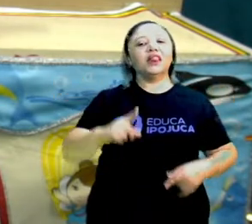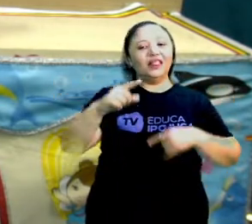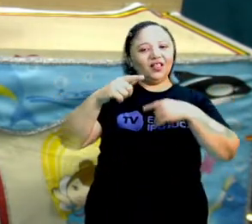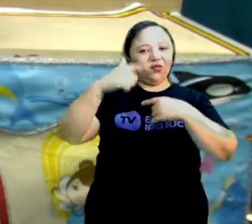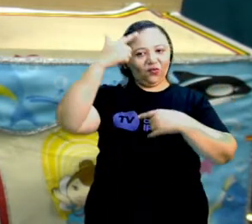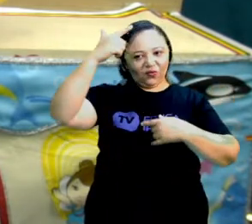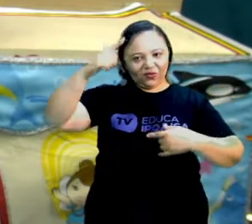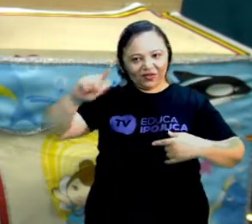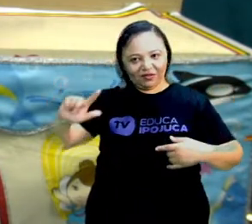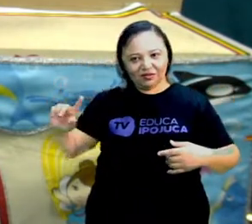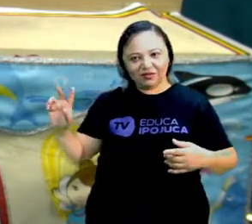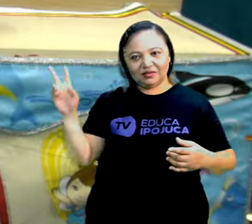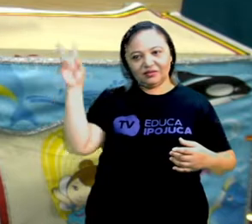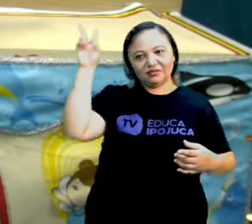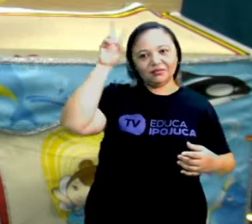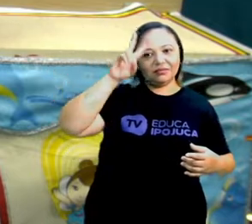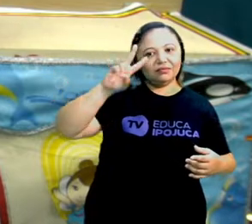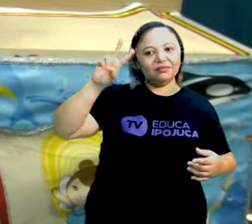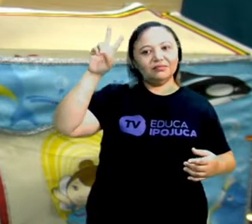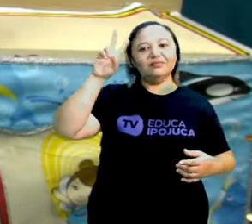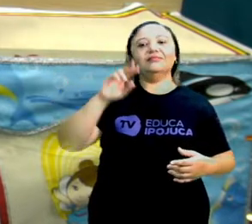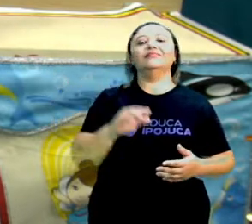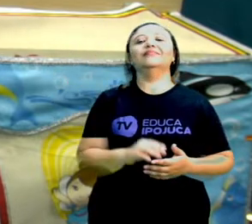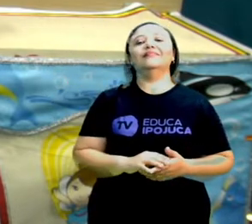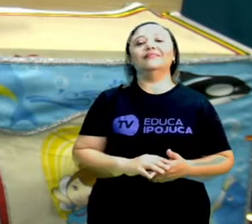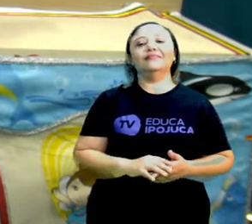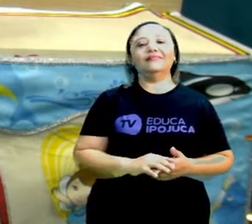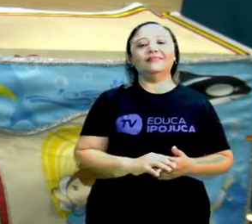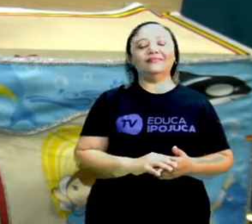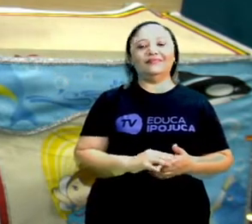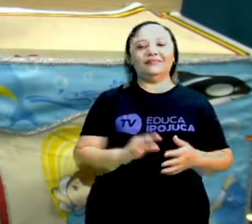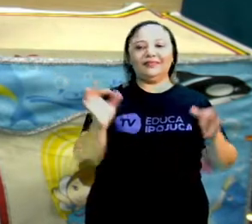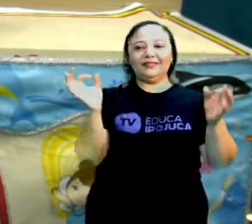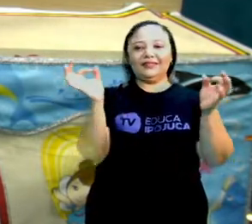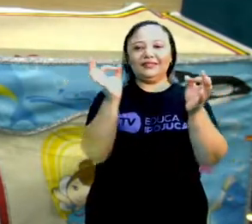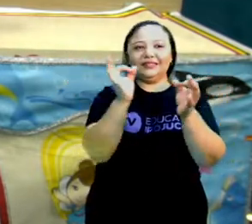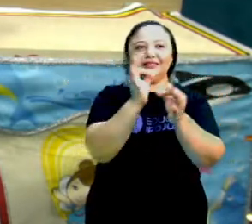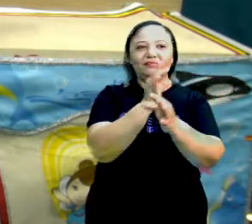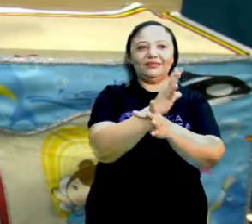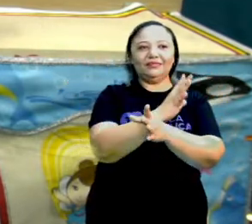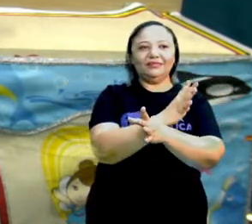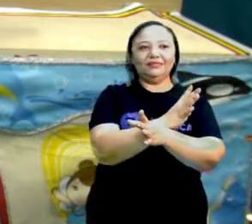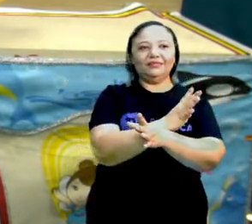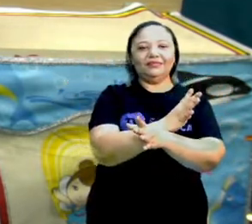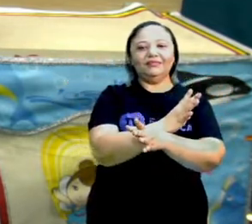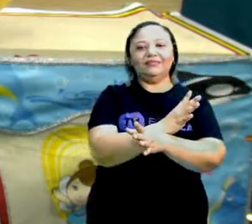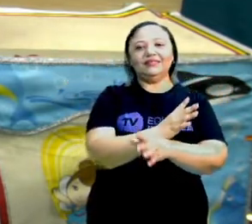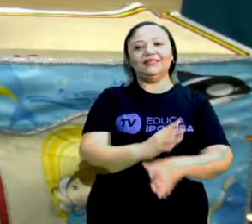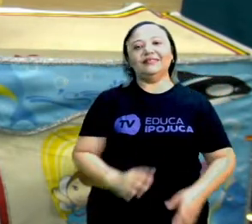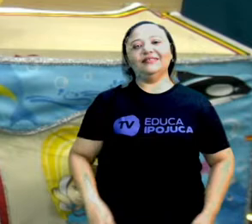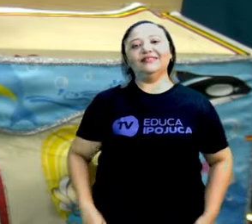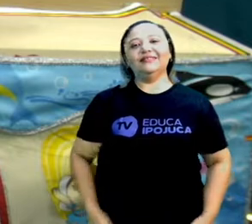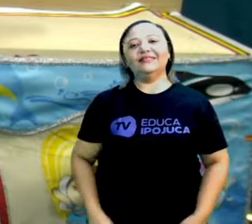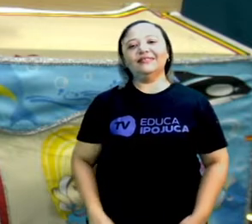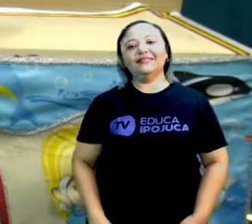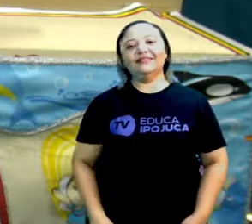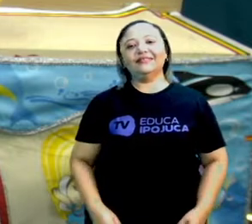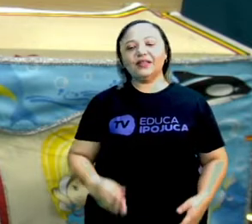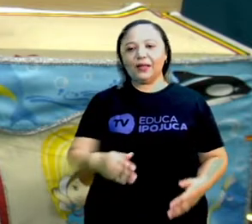vocês. E deixa um beijo bem gostoso com sabor de quê? Chocolate! E